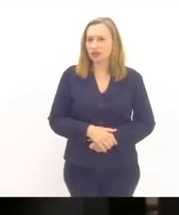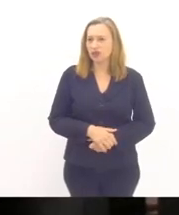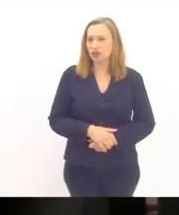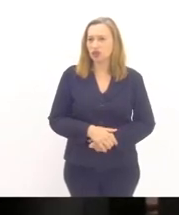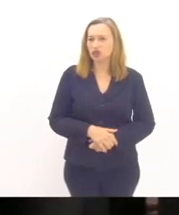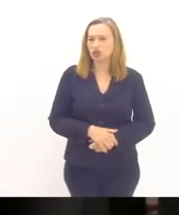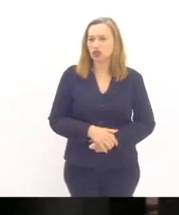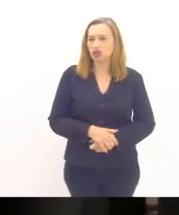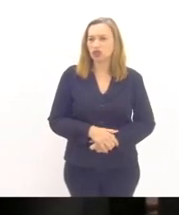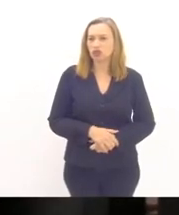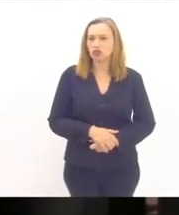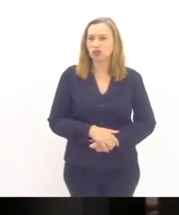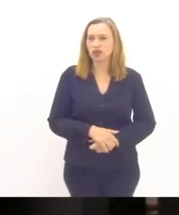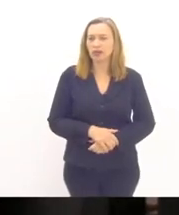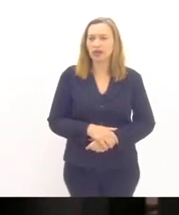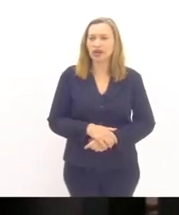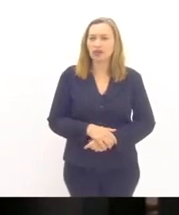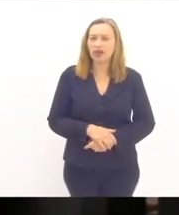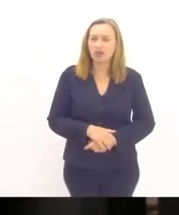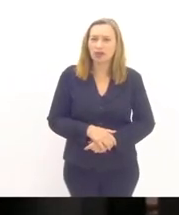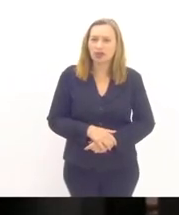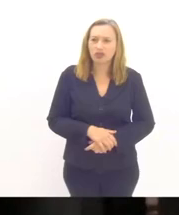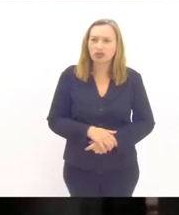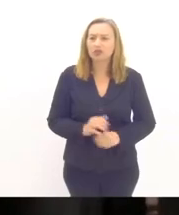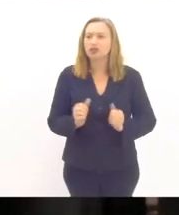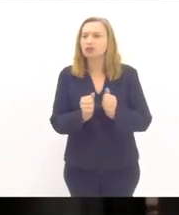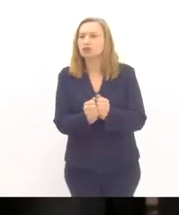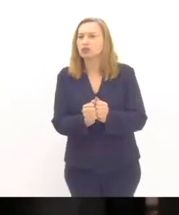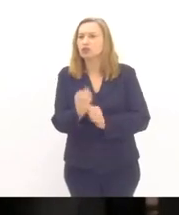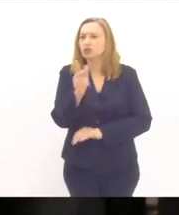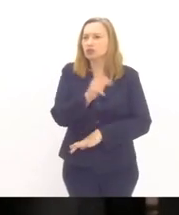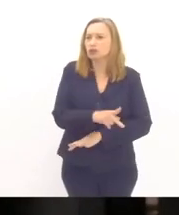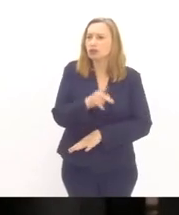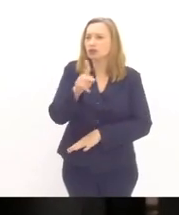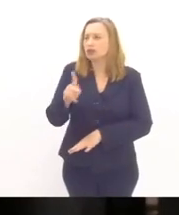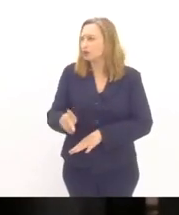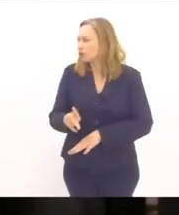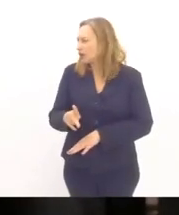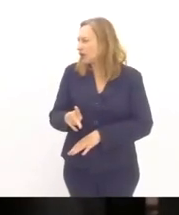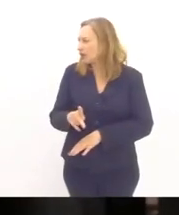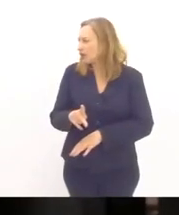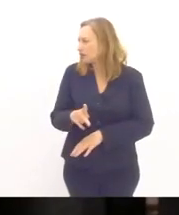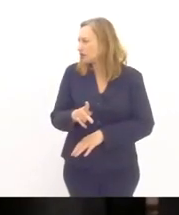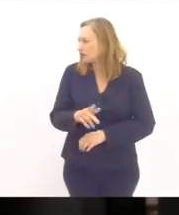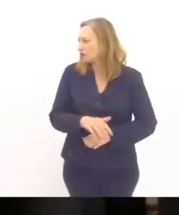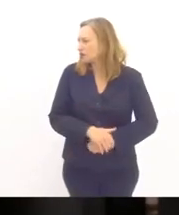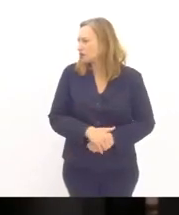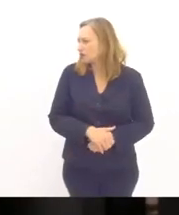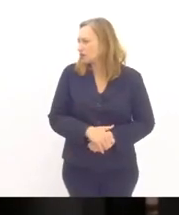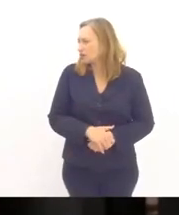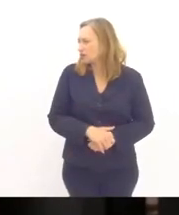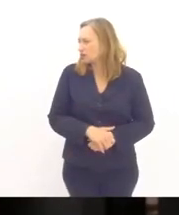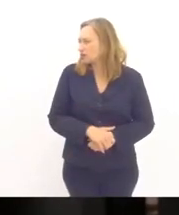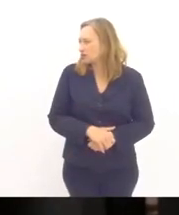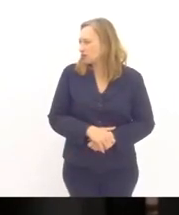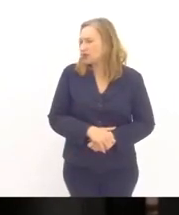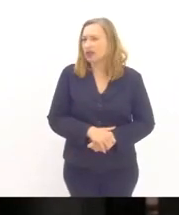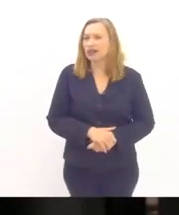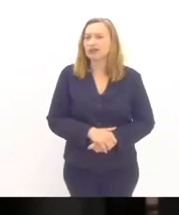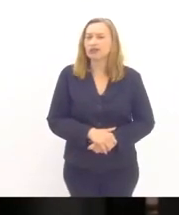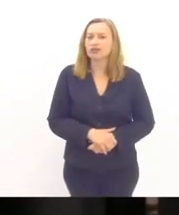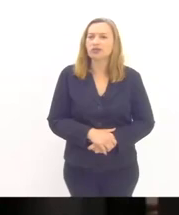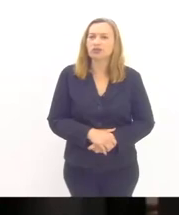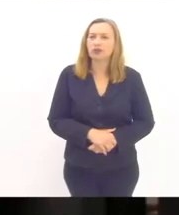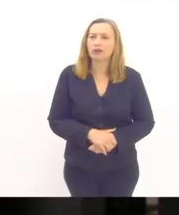uma demanda que nasceu de um coletivo de professoras e de professores, né? Eu penso que é fundamental a gente